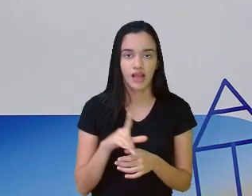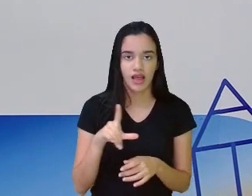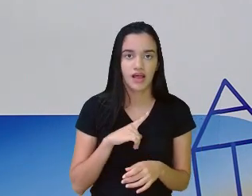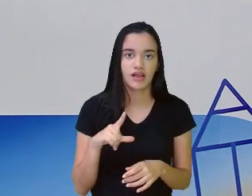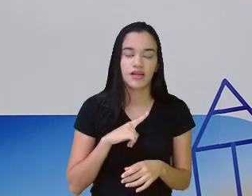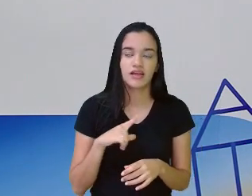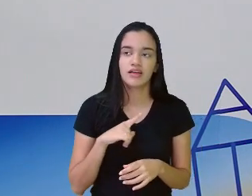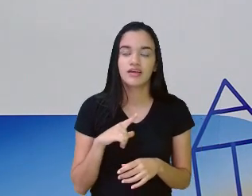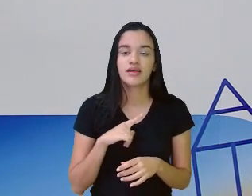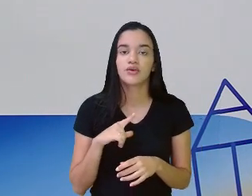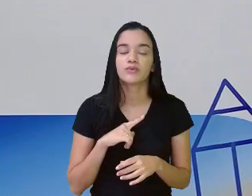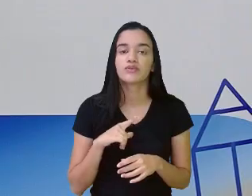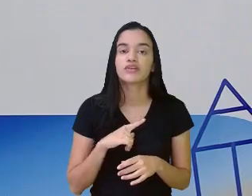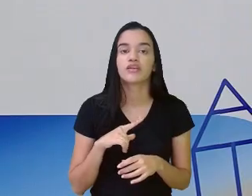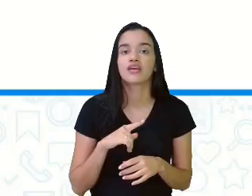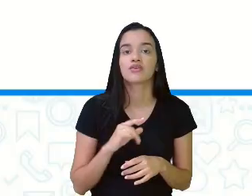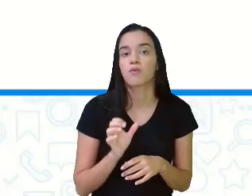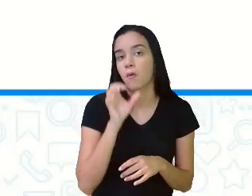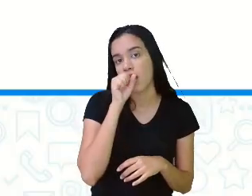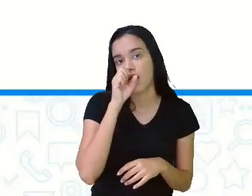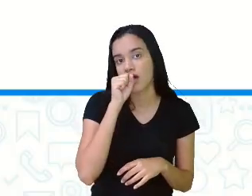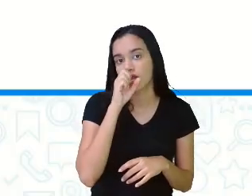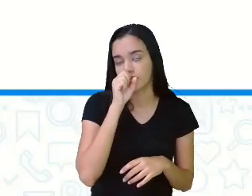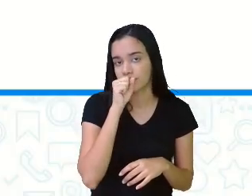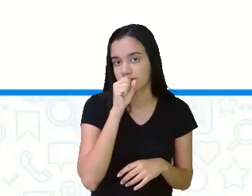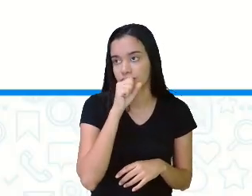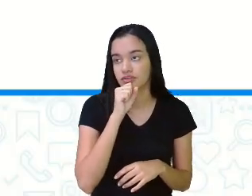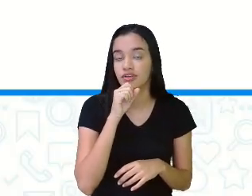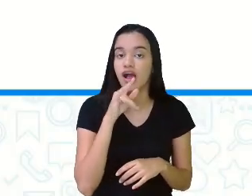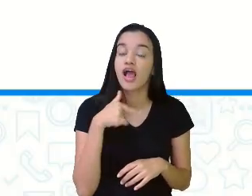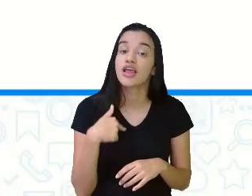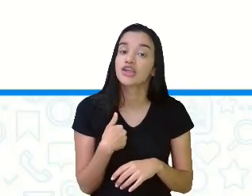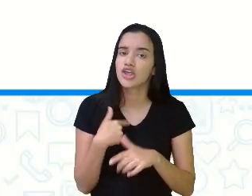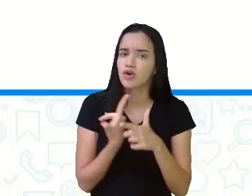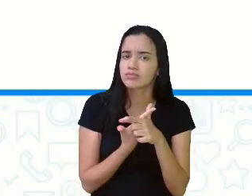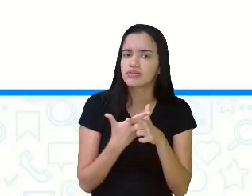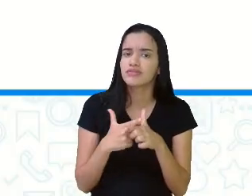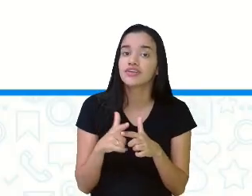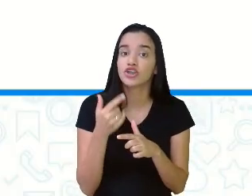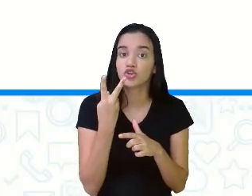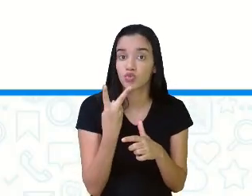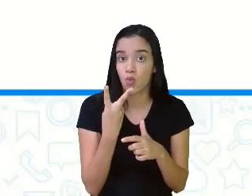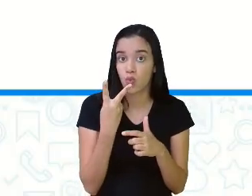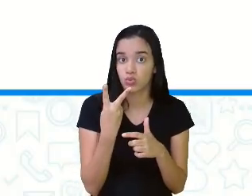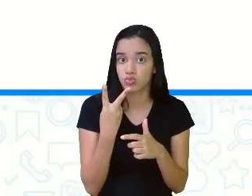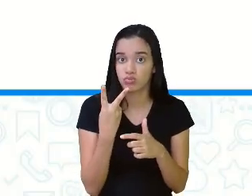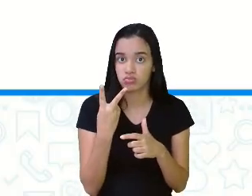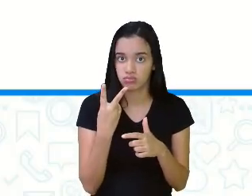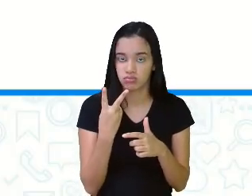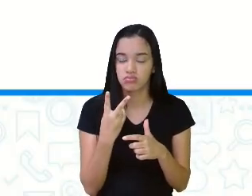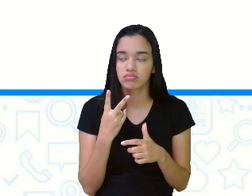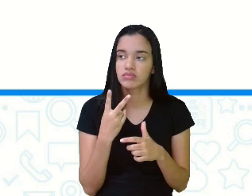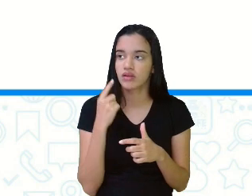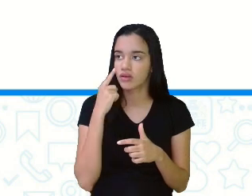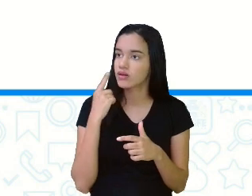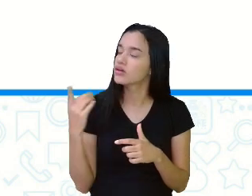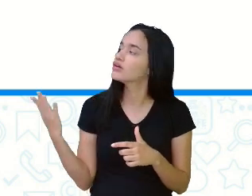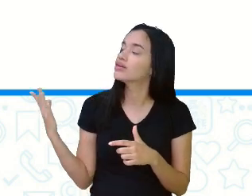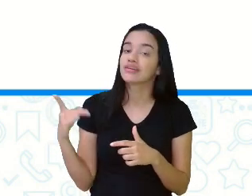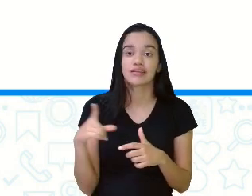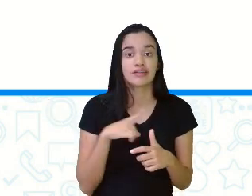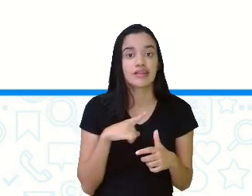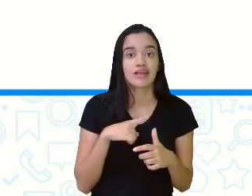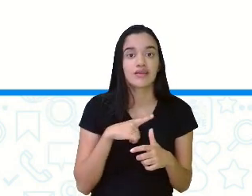tenho um inteiro e dividi em 2 partes. Tenho a